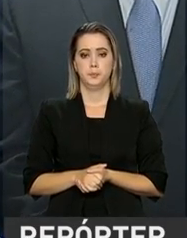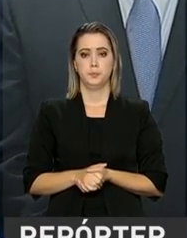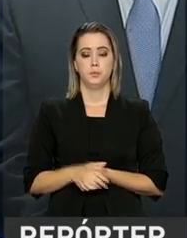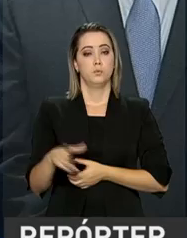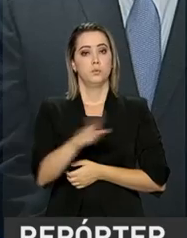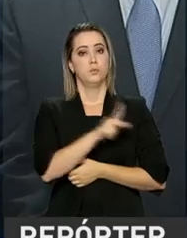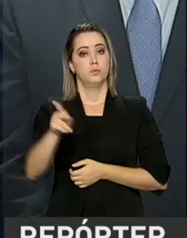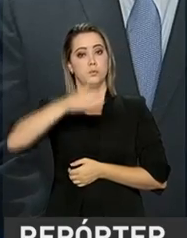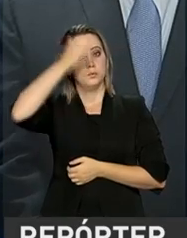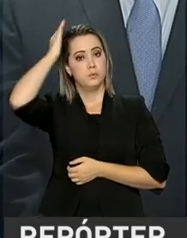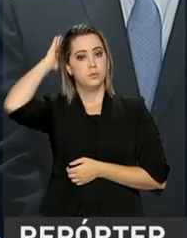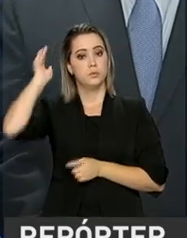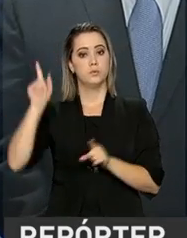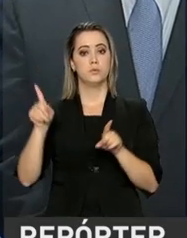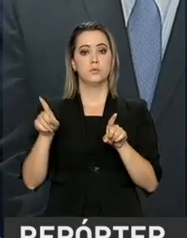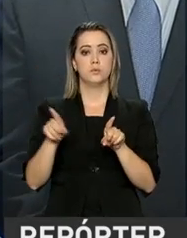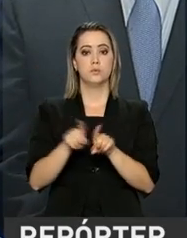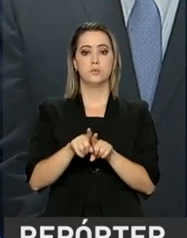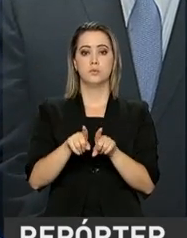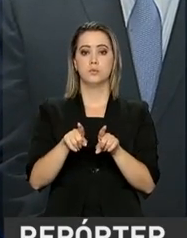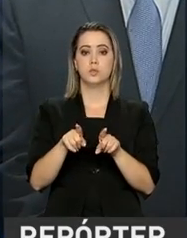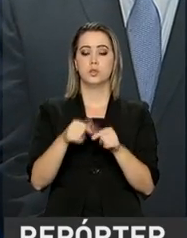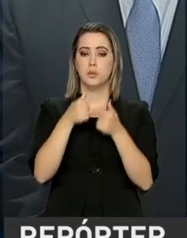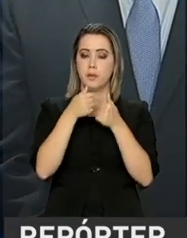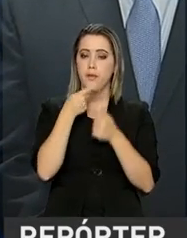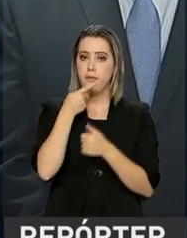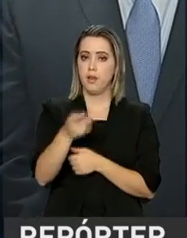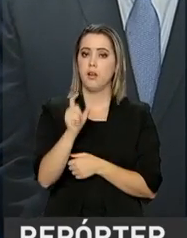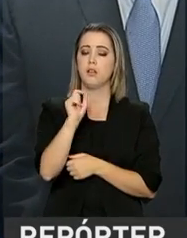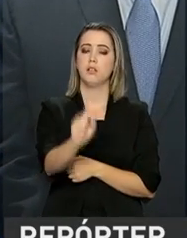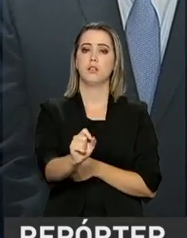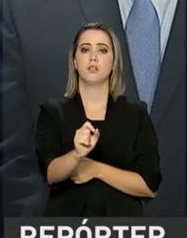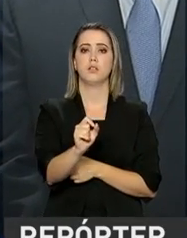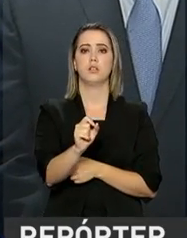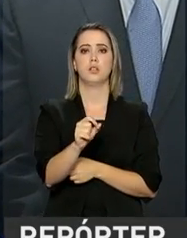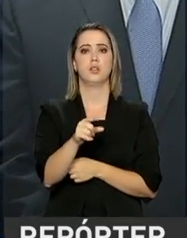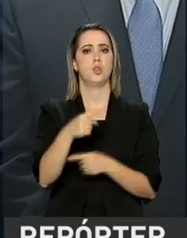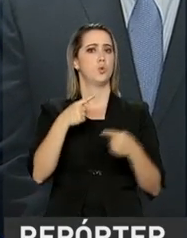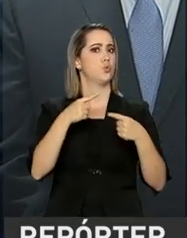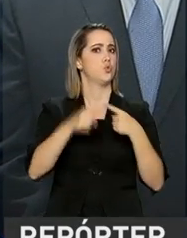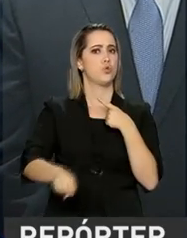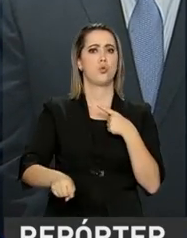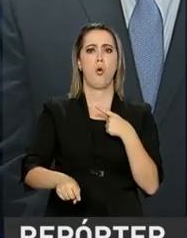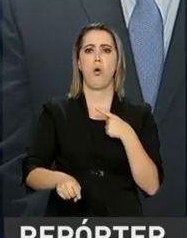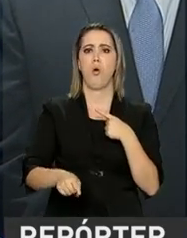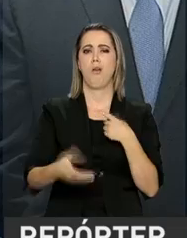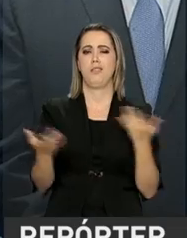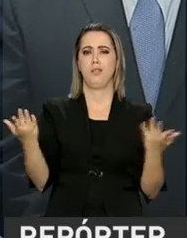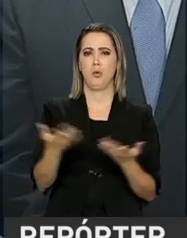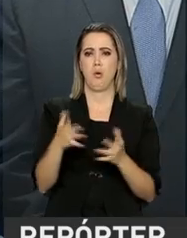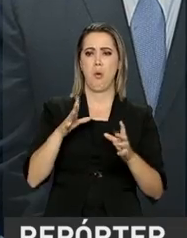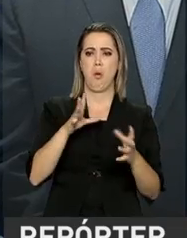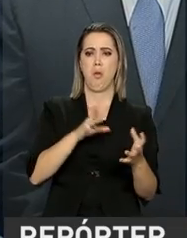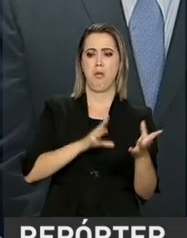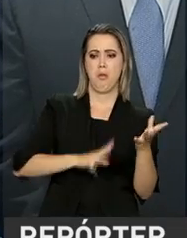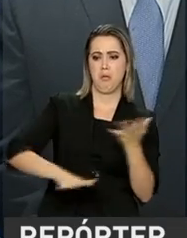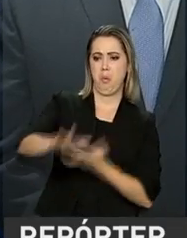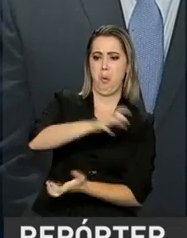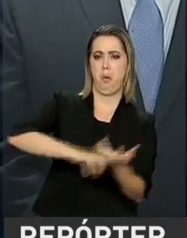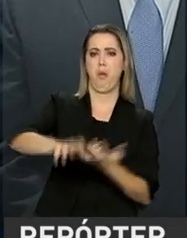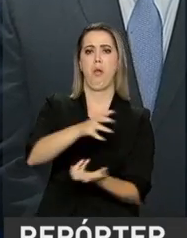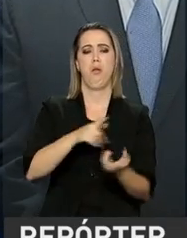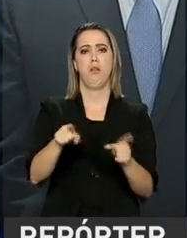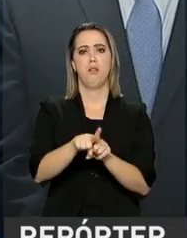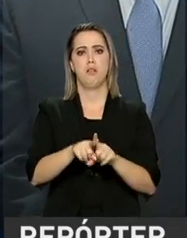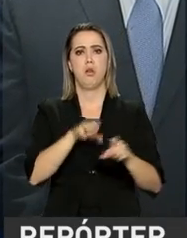presidente da república faz questão de ressaltar que é inaceitável a baderna que é inaceitável